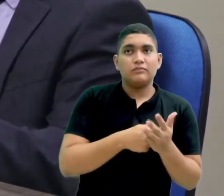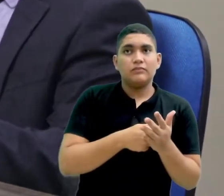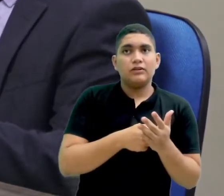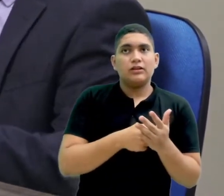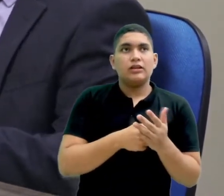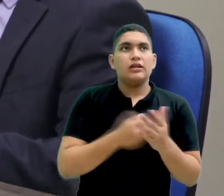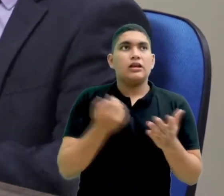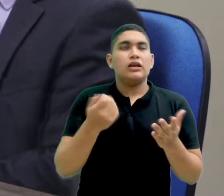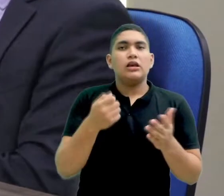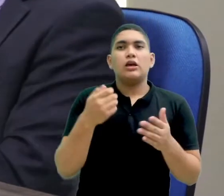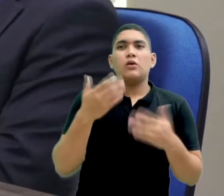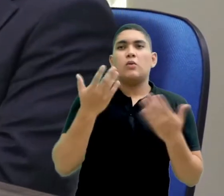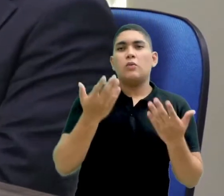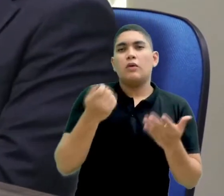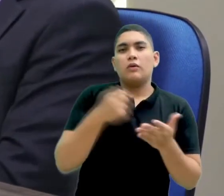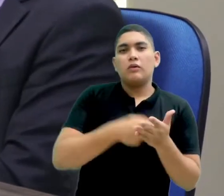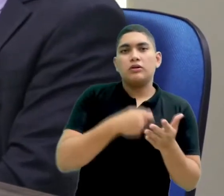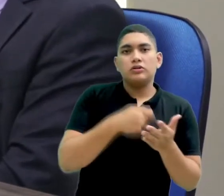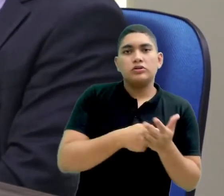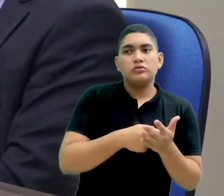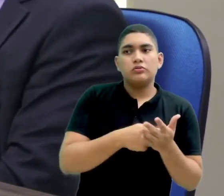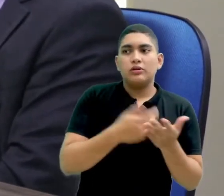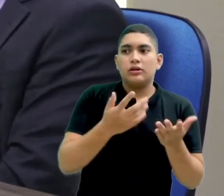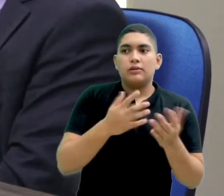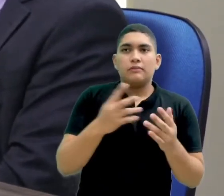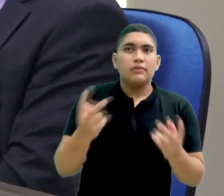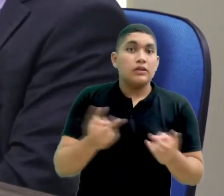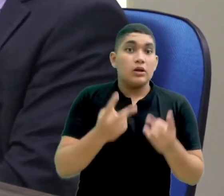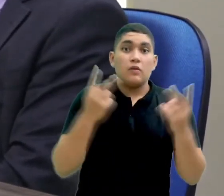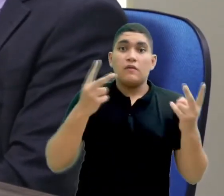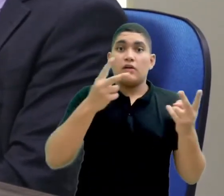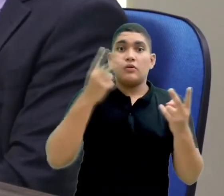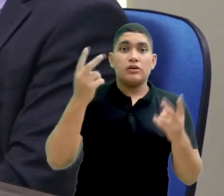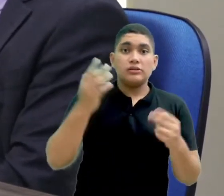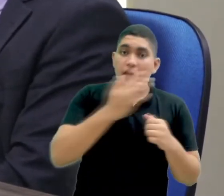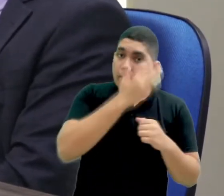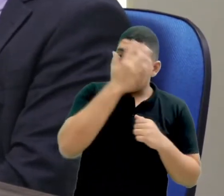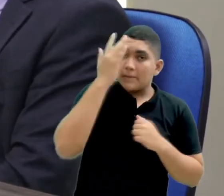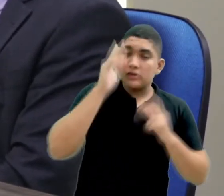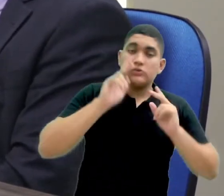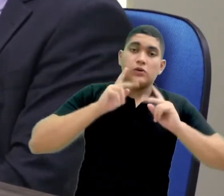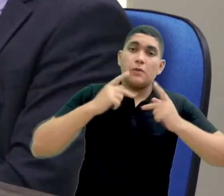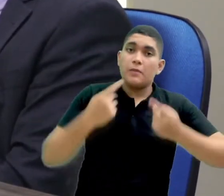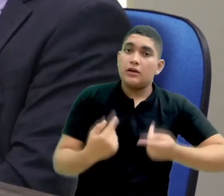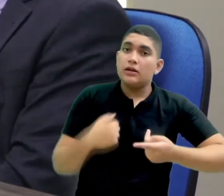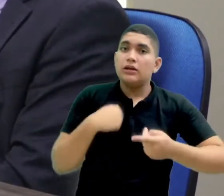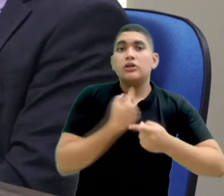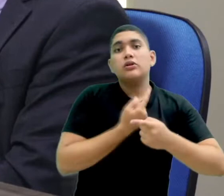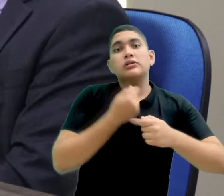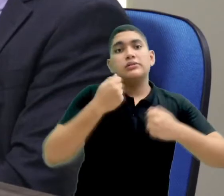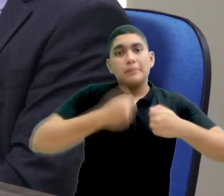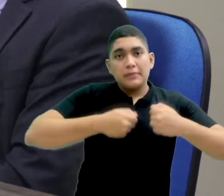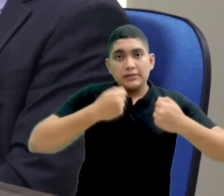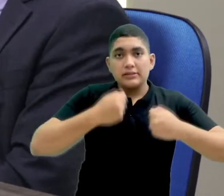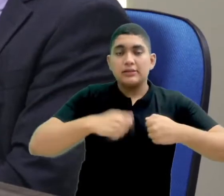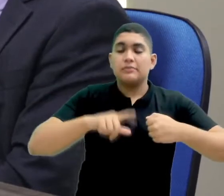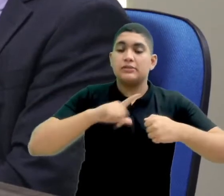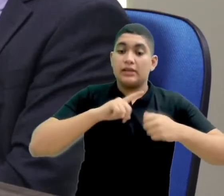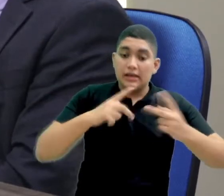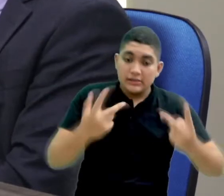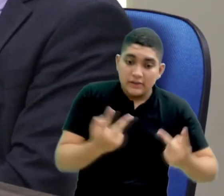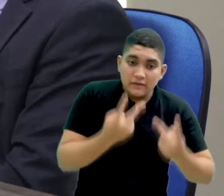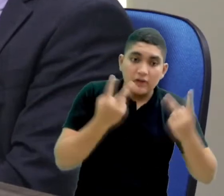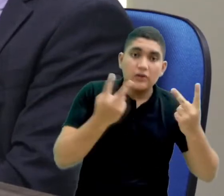em não valorizar a pessoa humana. Nós precisamos exatamente valorizar